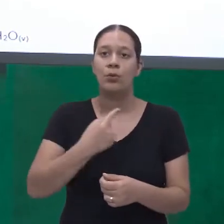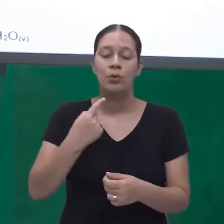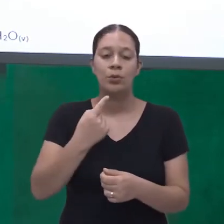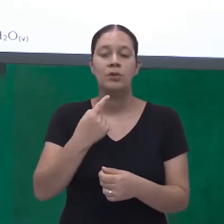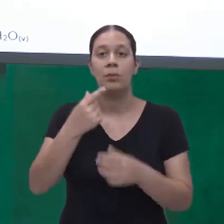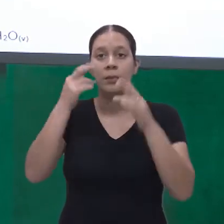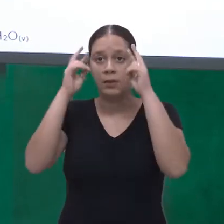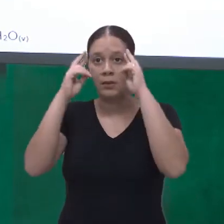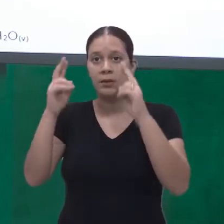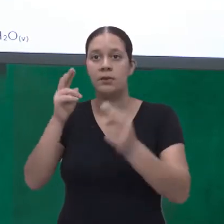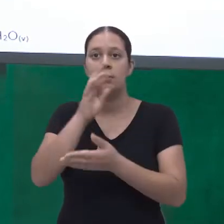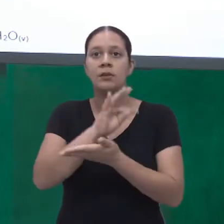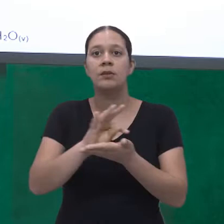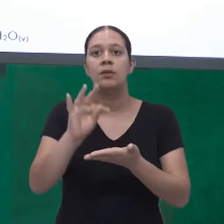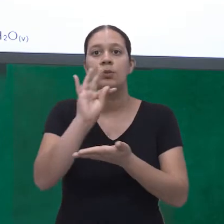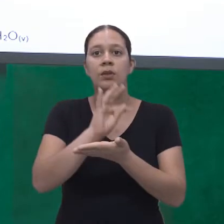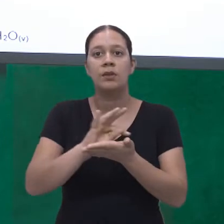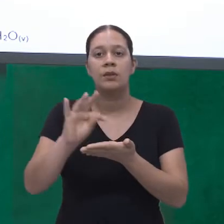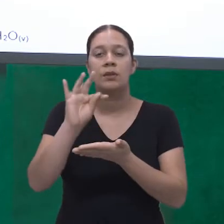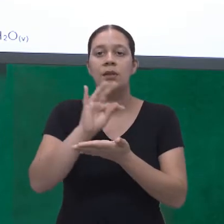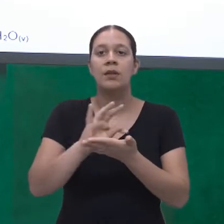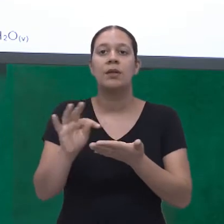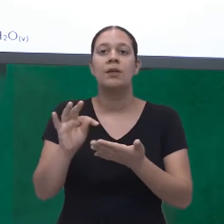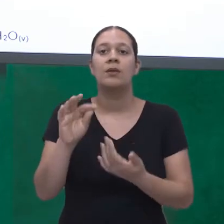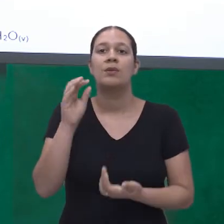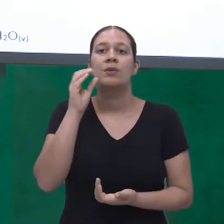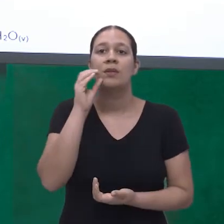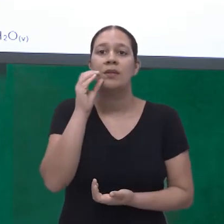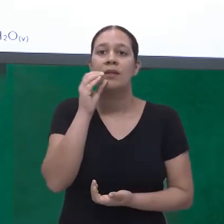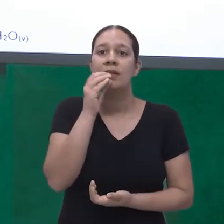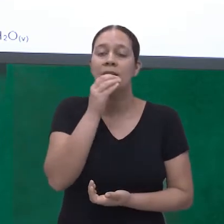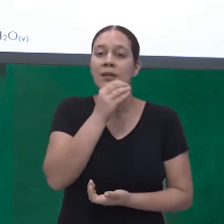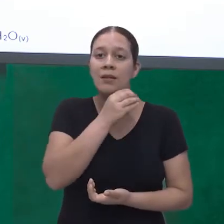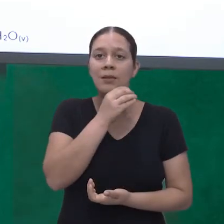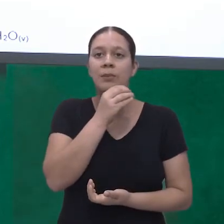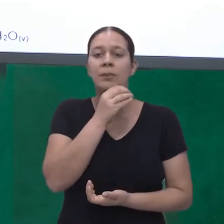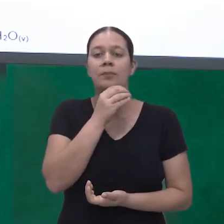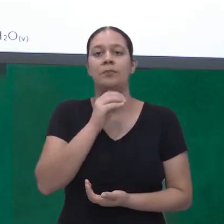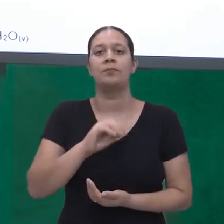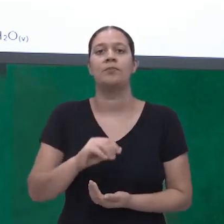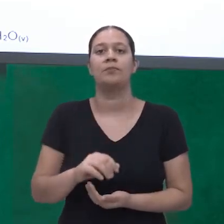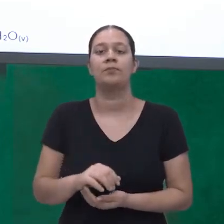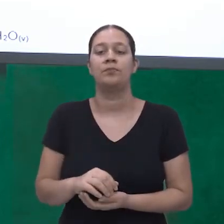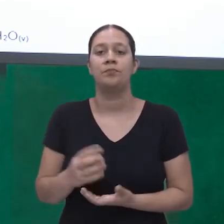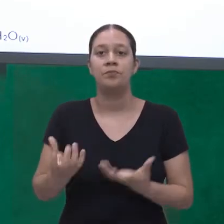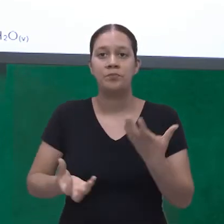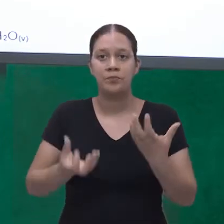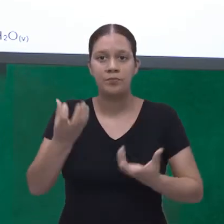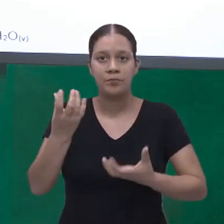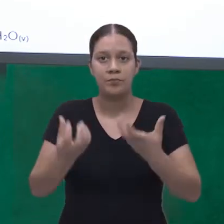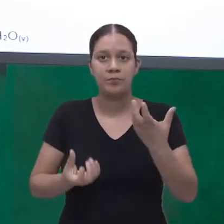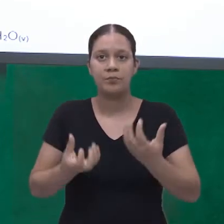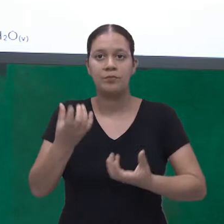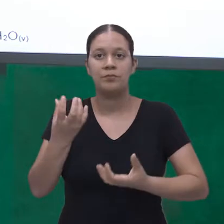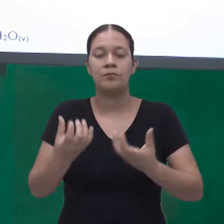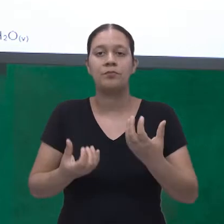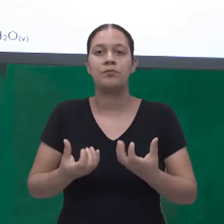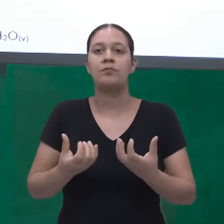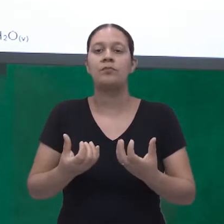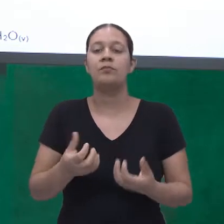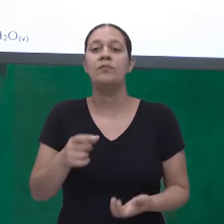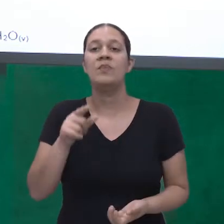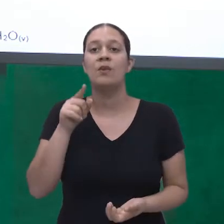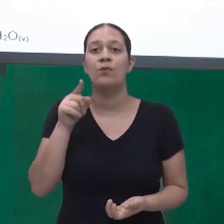segue, que queime 1 mol do combustível. Então, quando você queima 1 mol